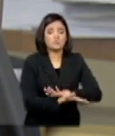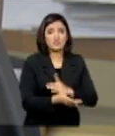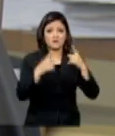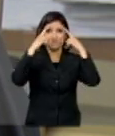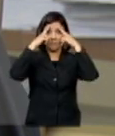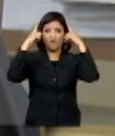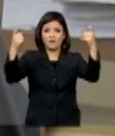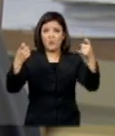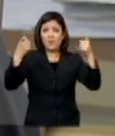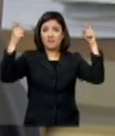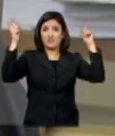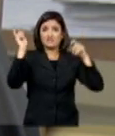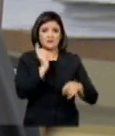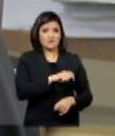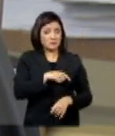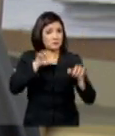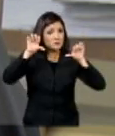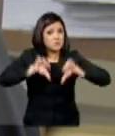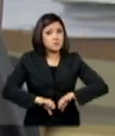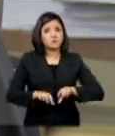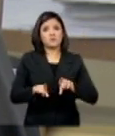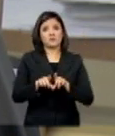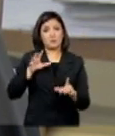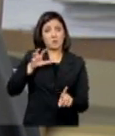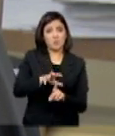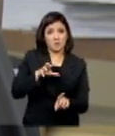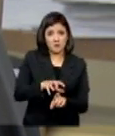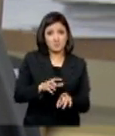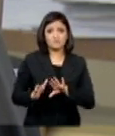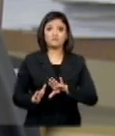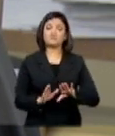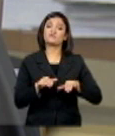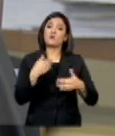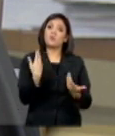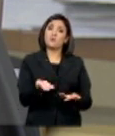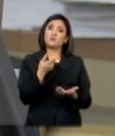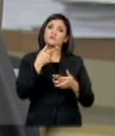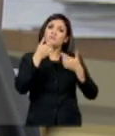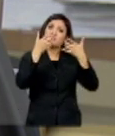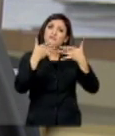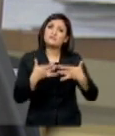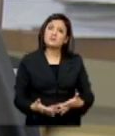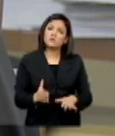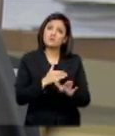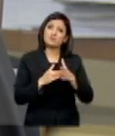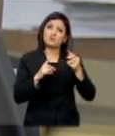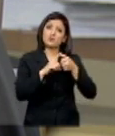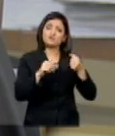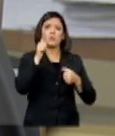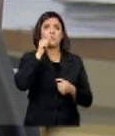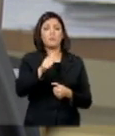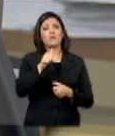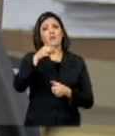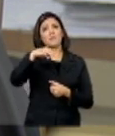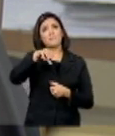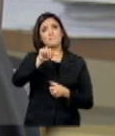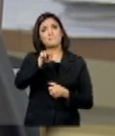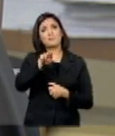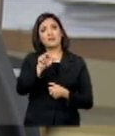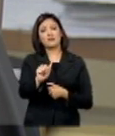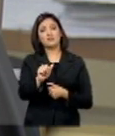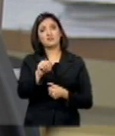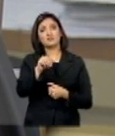ao comentar sobre os drinks estabelecidas neste artigo maria celina de morais e ana carolina